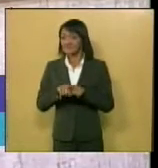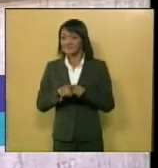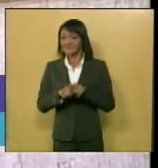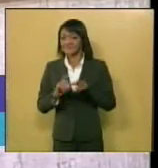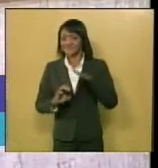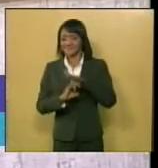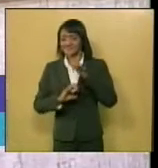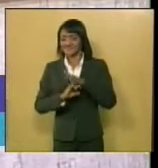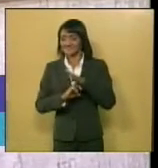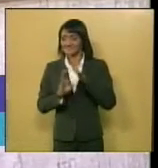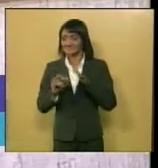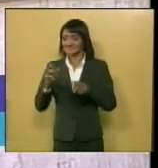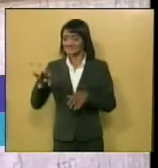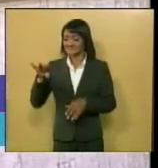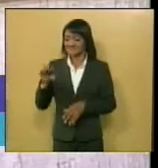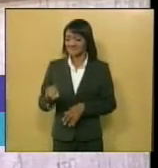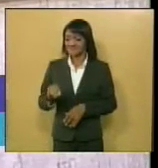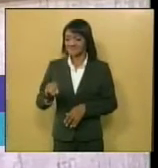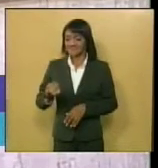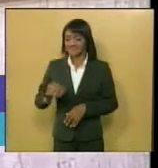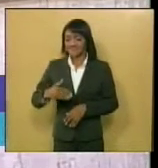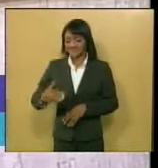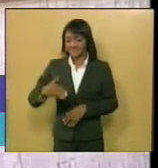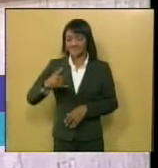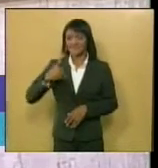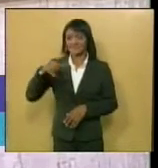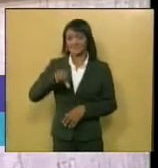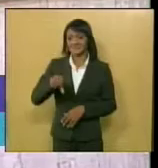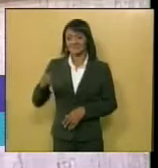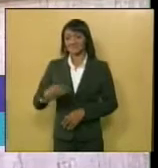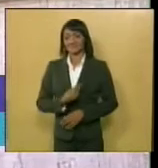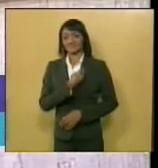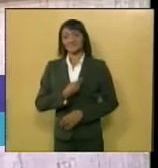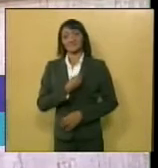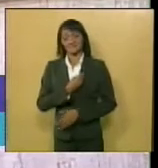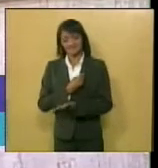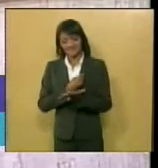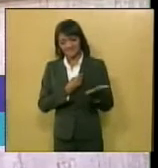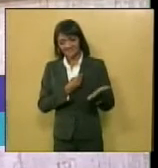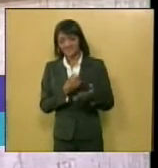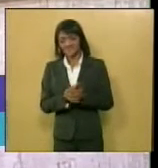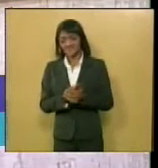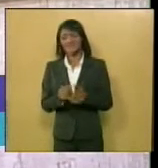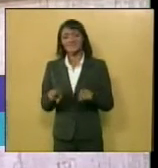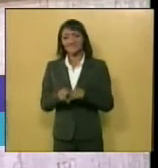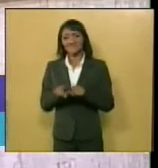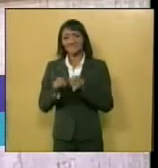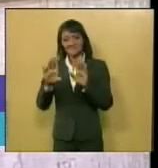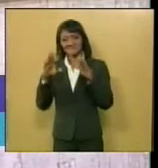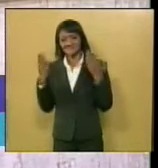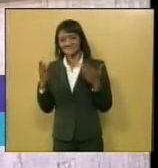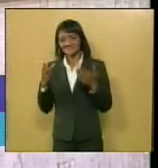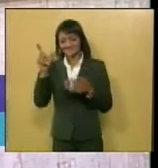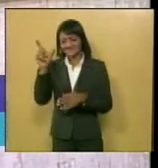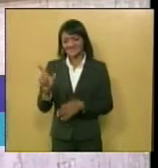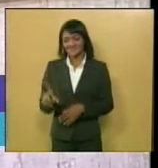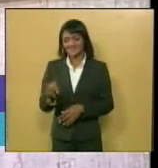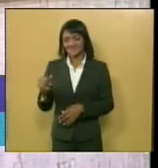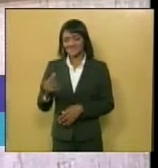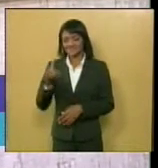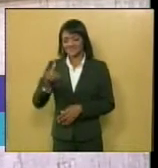Prudente, né? Que faz agora 99 anos, está vivo ainda, e a Assembleia vai fazer uma homenagem a ele no próximo dia